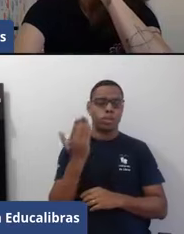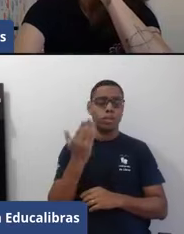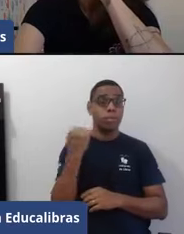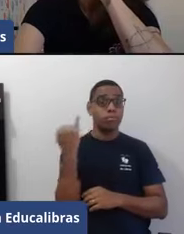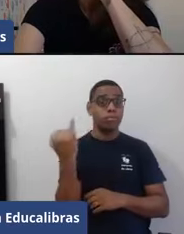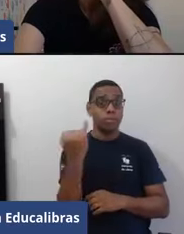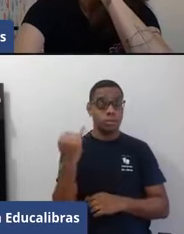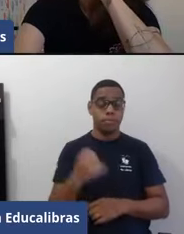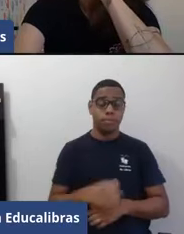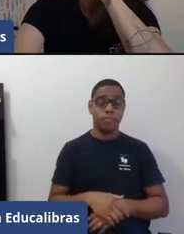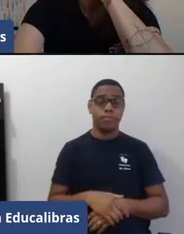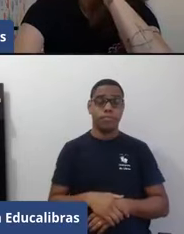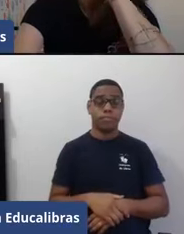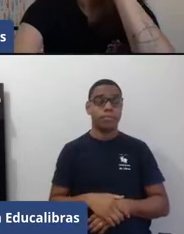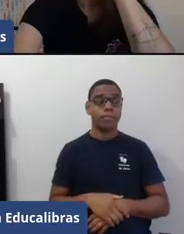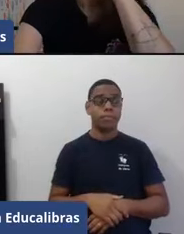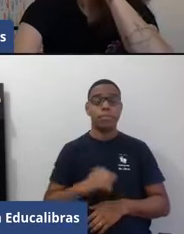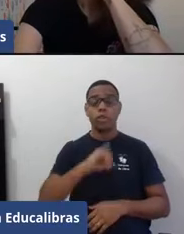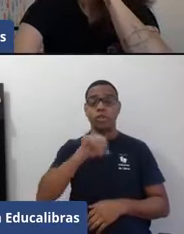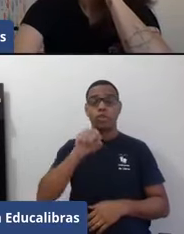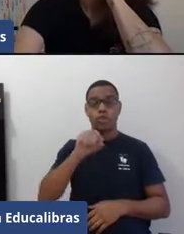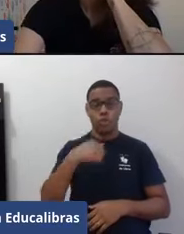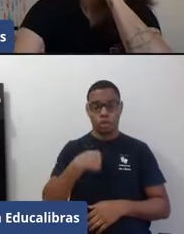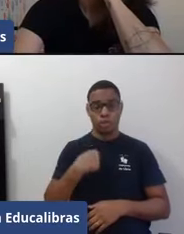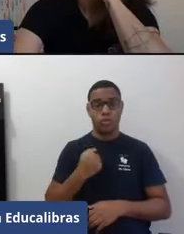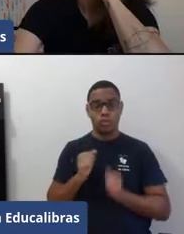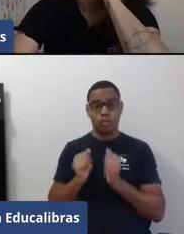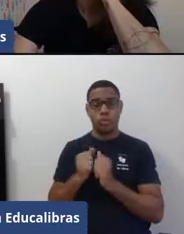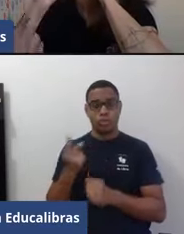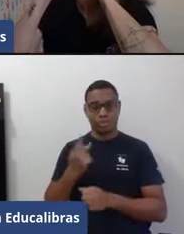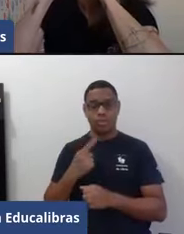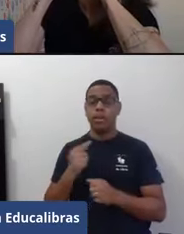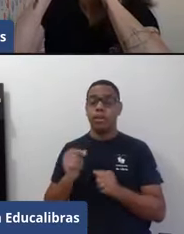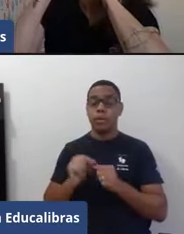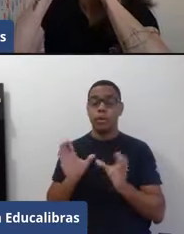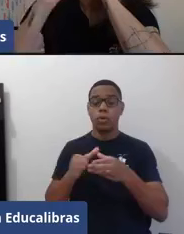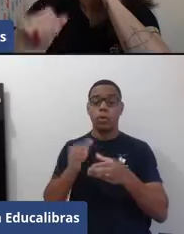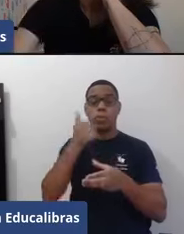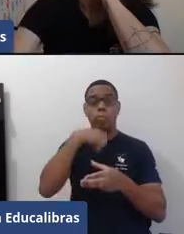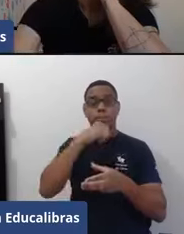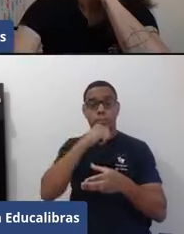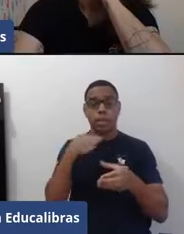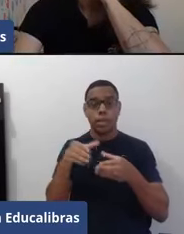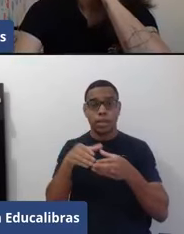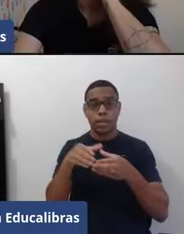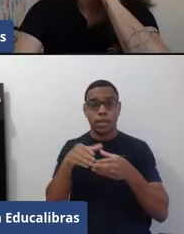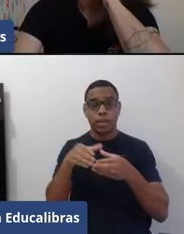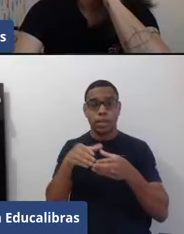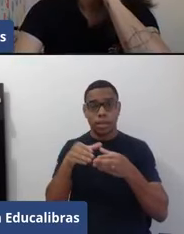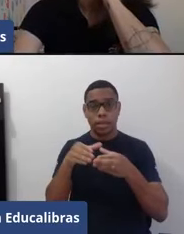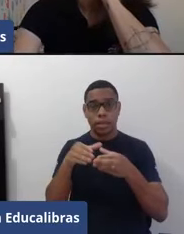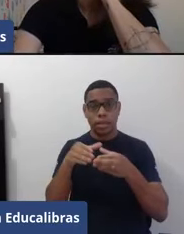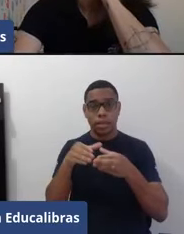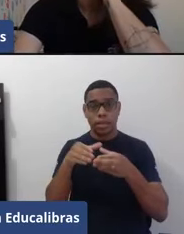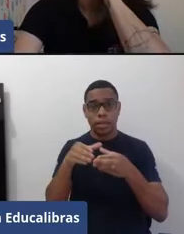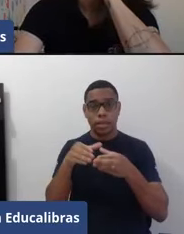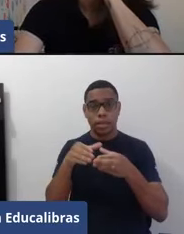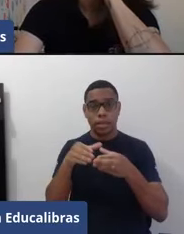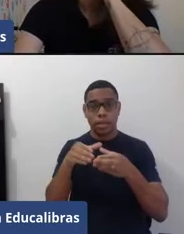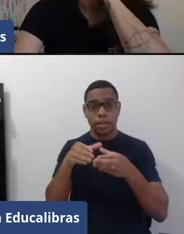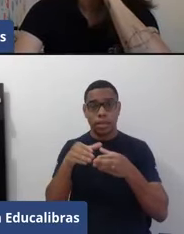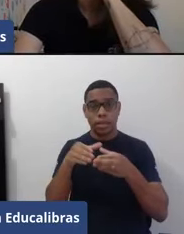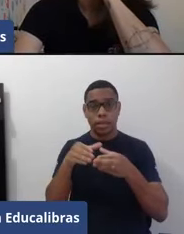importante, que eu e a Jo fizemos grupo de mães aqui pela DRE de Guaianazes, a Diretoria Regional de Ensino.